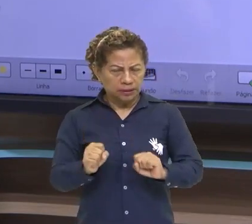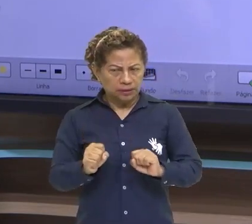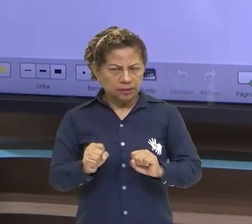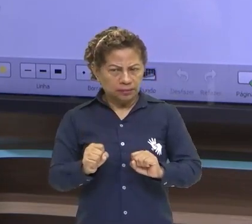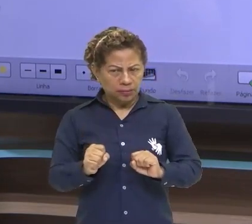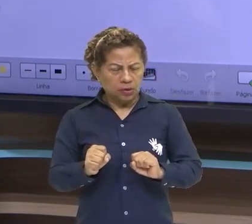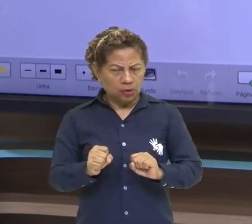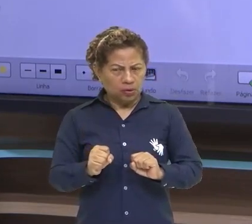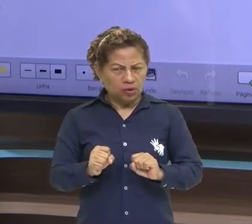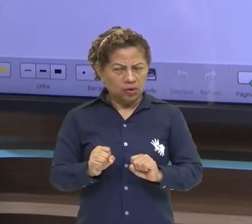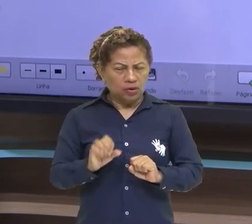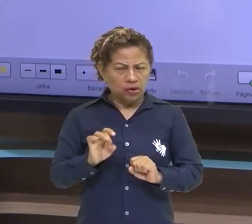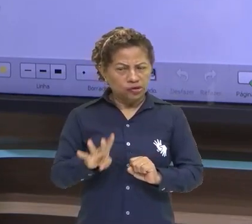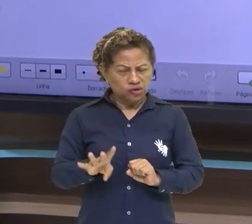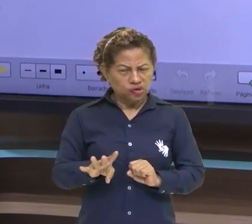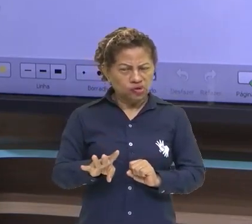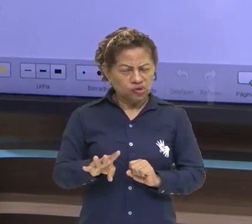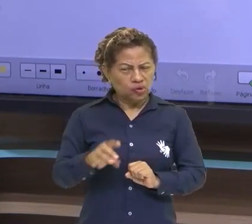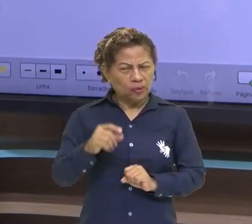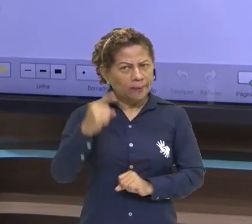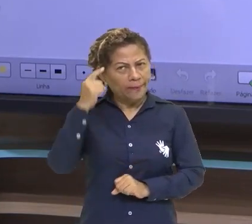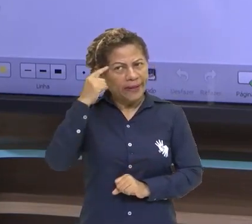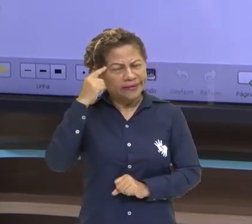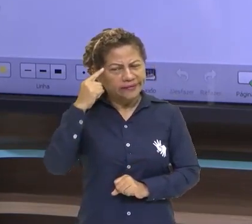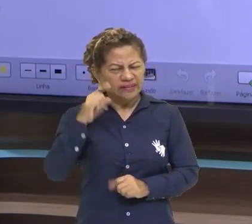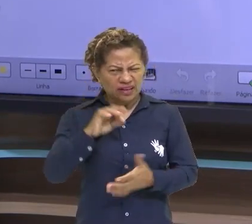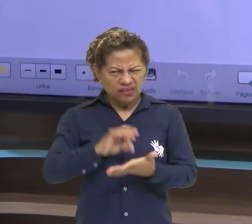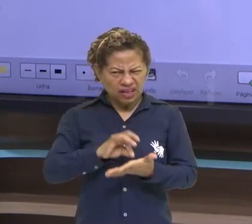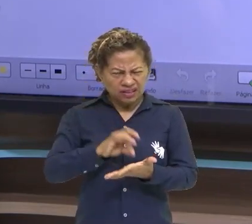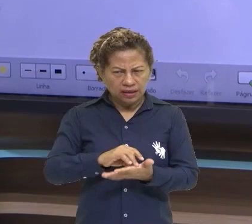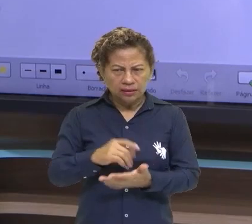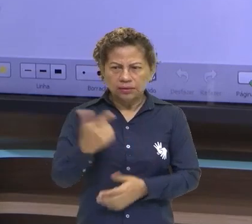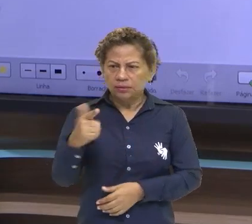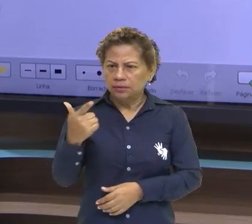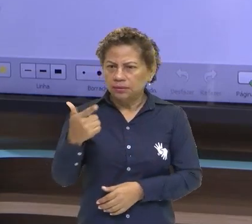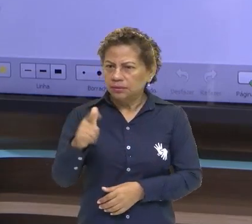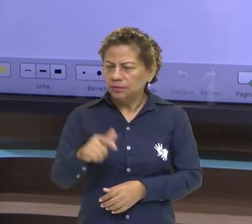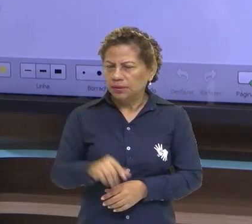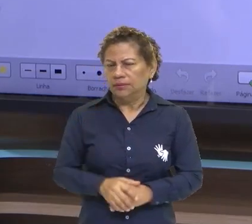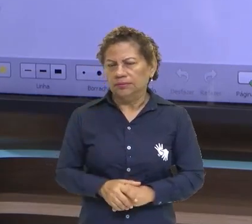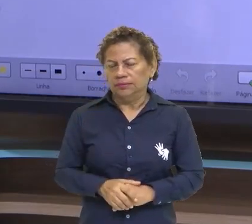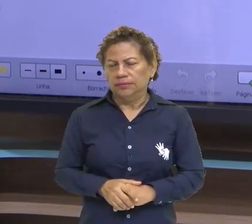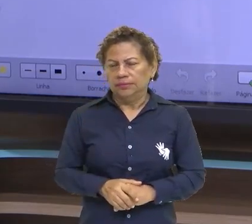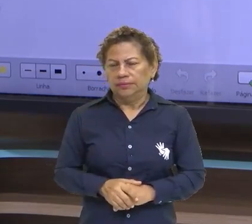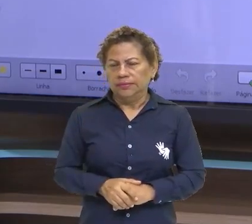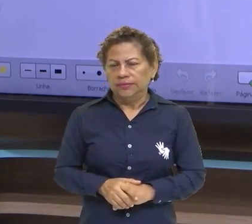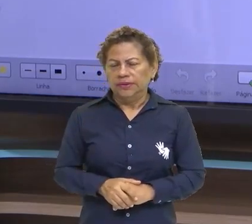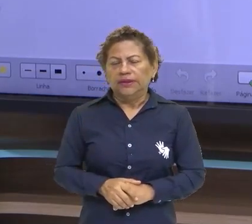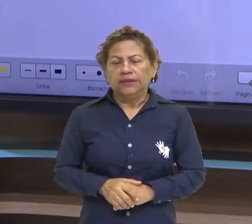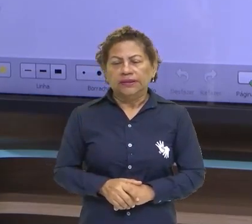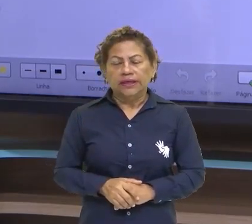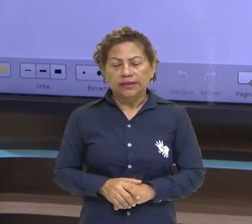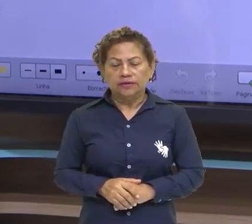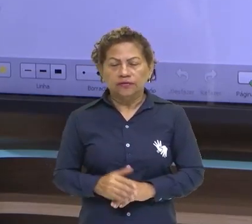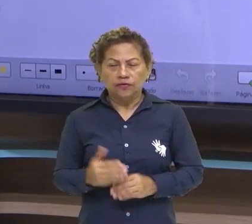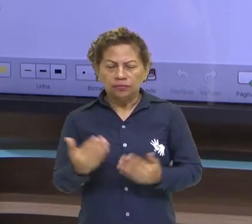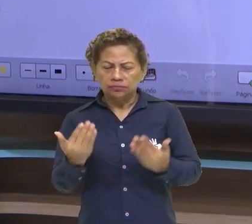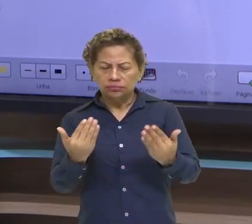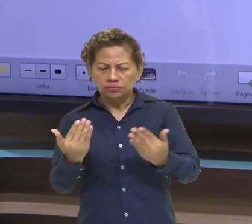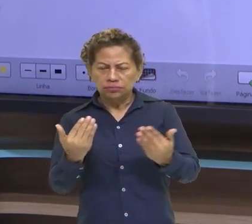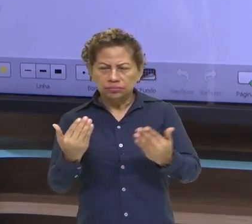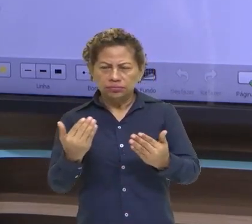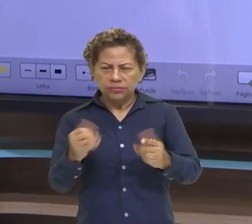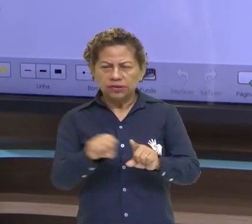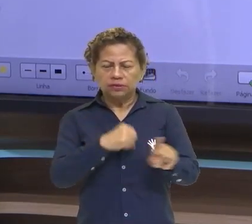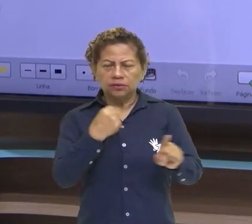transparecer uma realidade que não existe. Se a gente pegar, por exemplo, só o PIB do Brasil e analisar ele como indicador socioeconômico, a gente pode